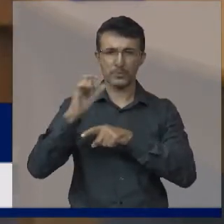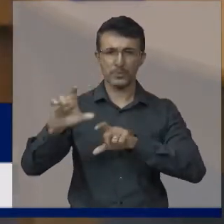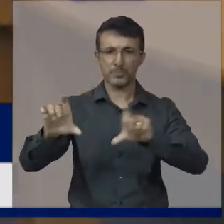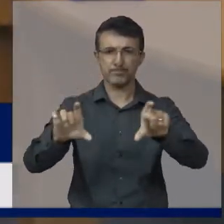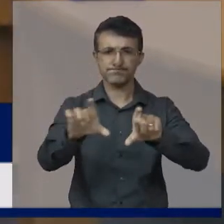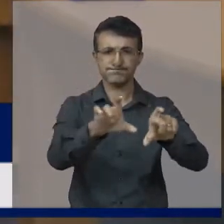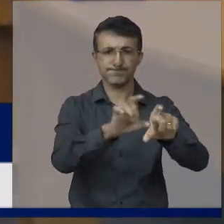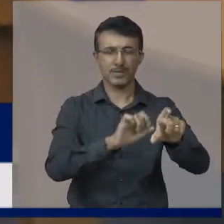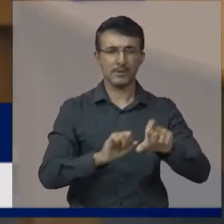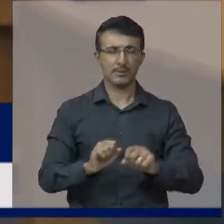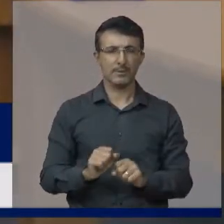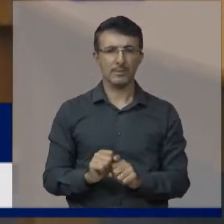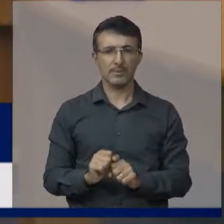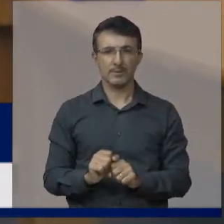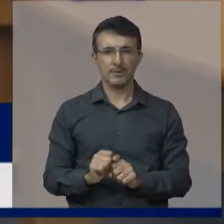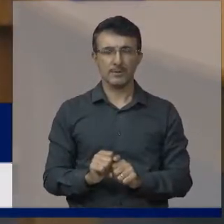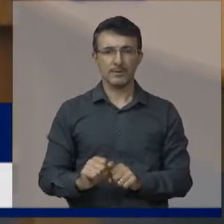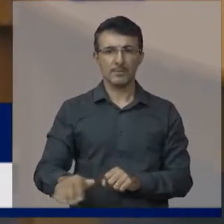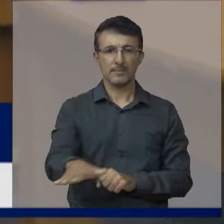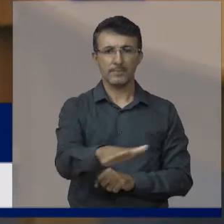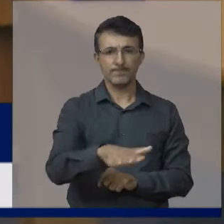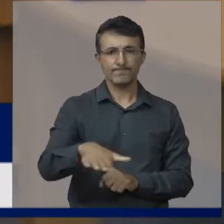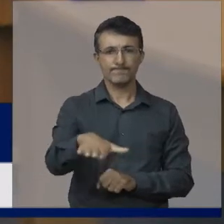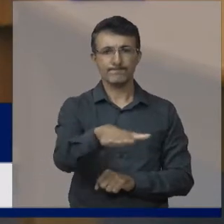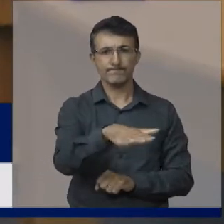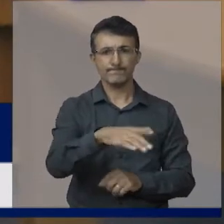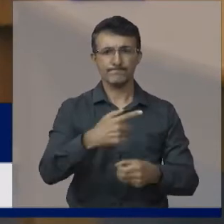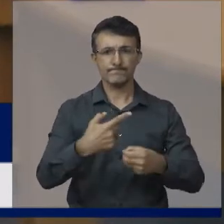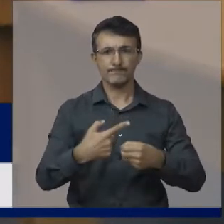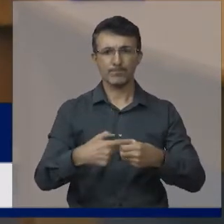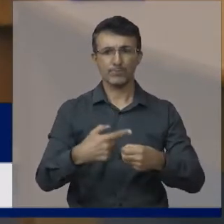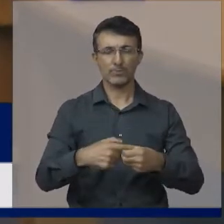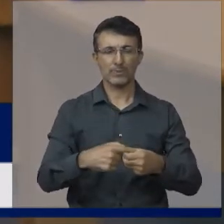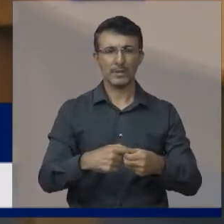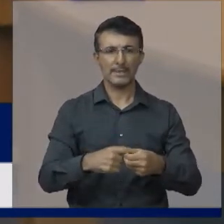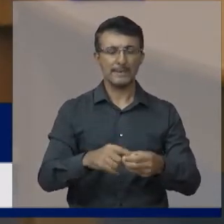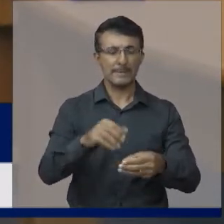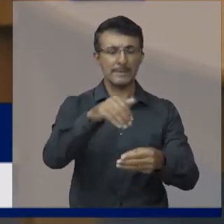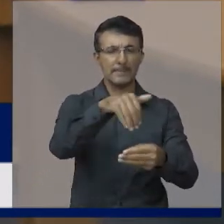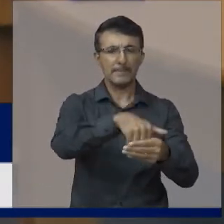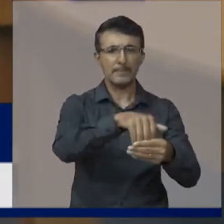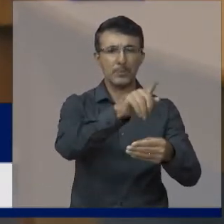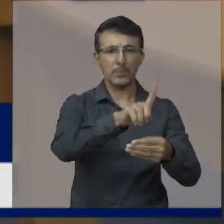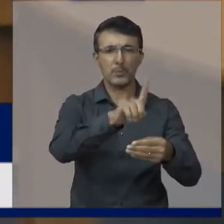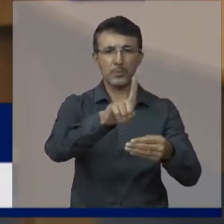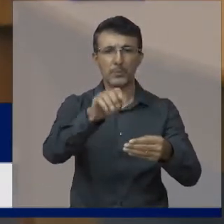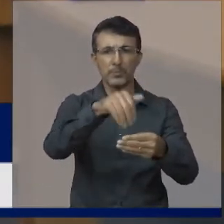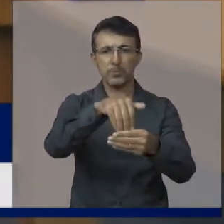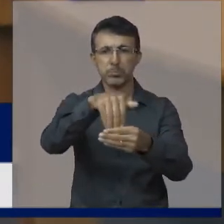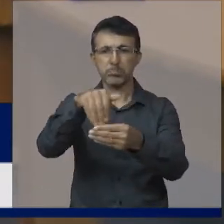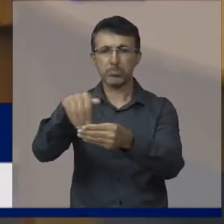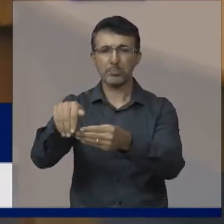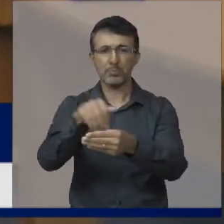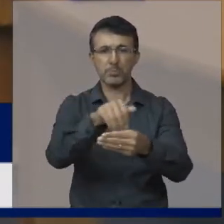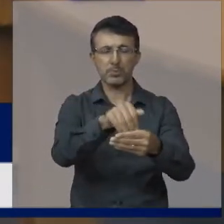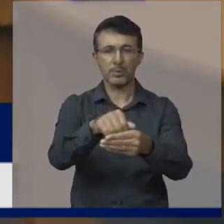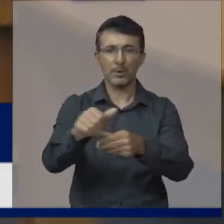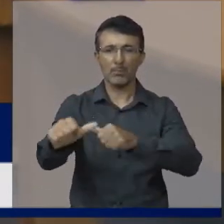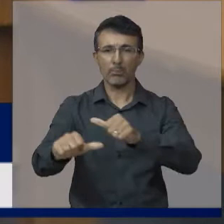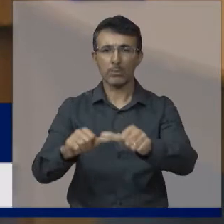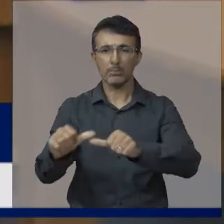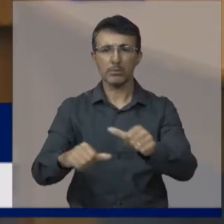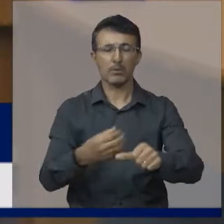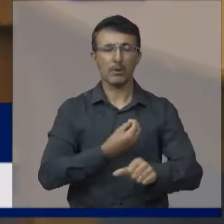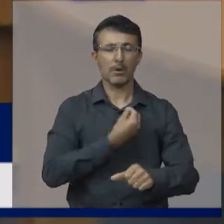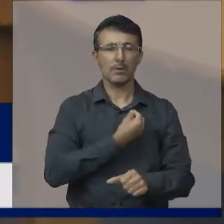ligação com a população. Então, cada voto aqui vai mudar no dia a dia a vida